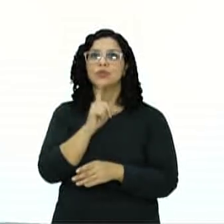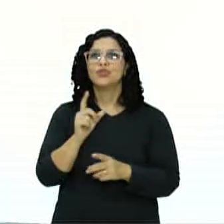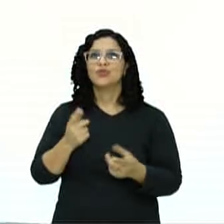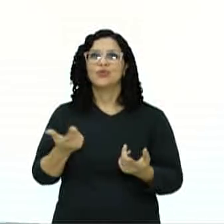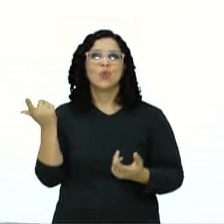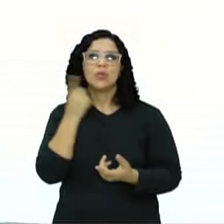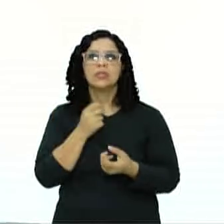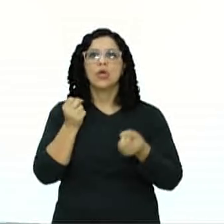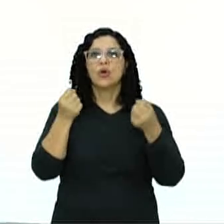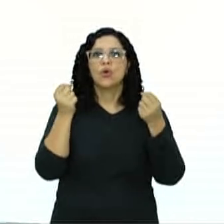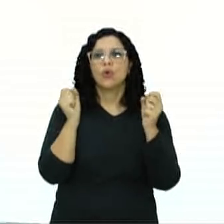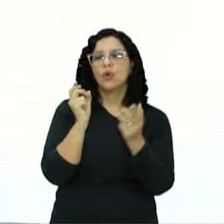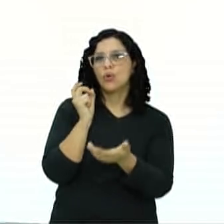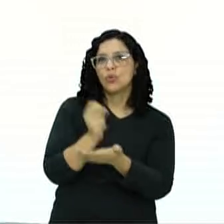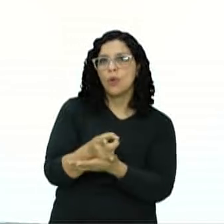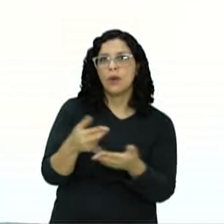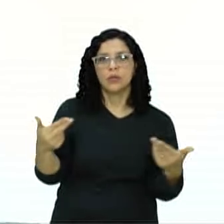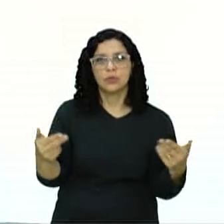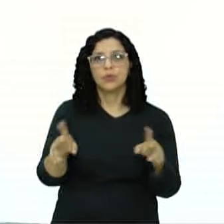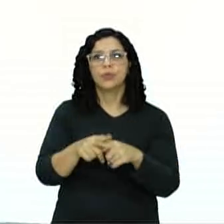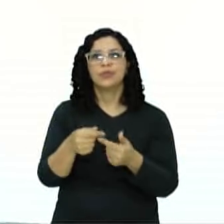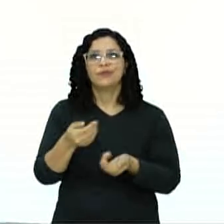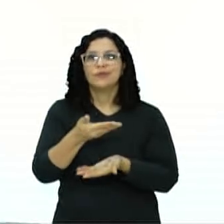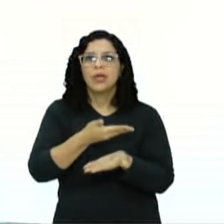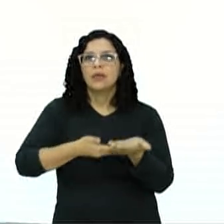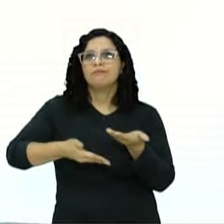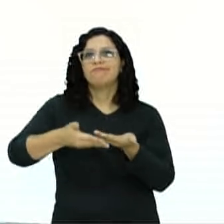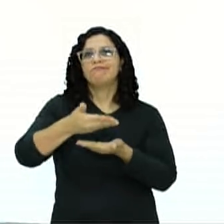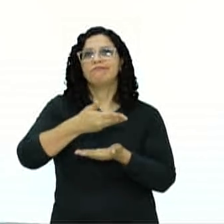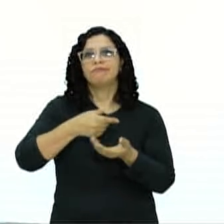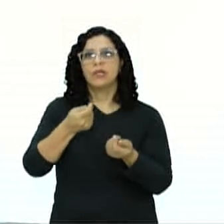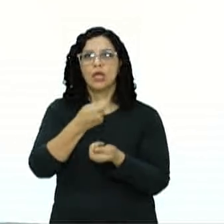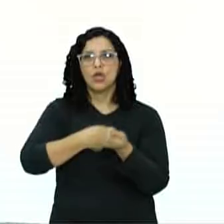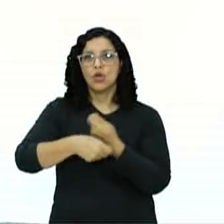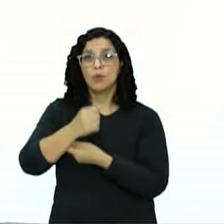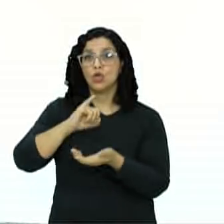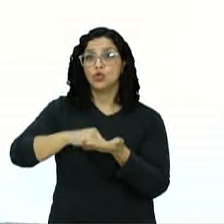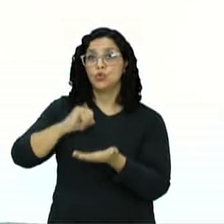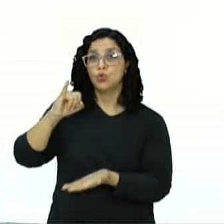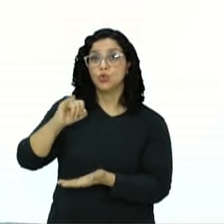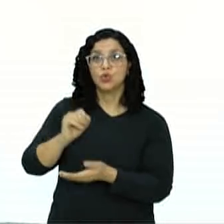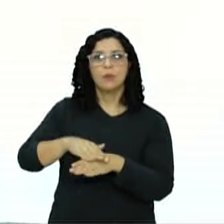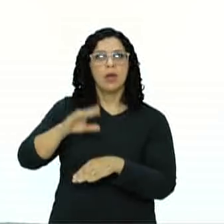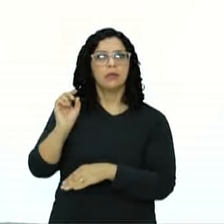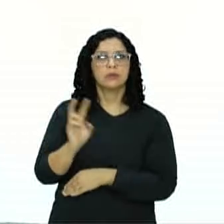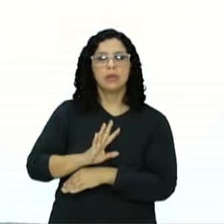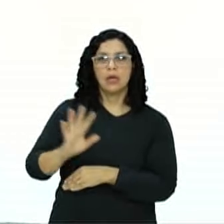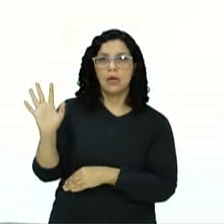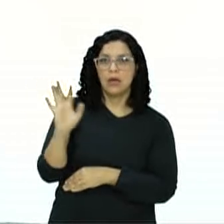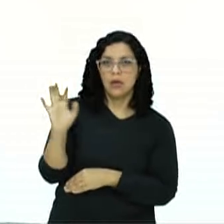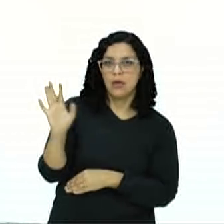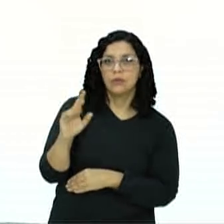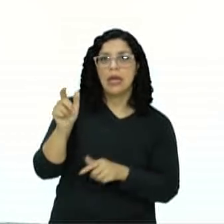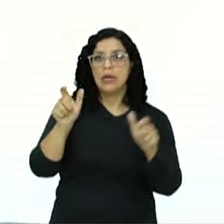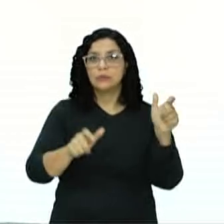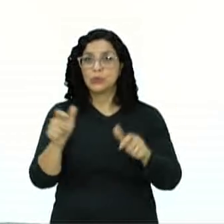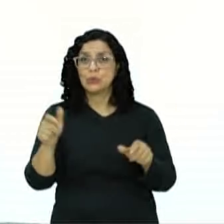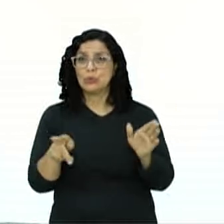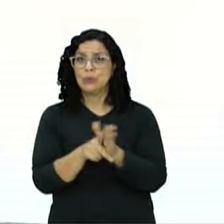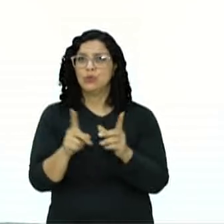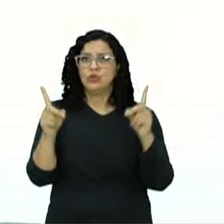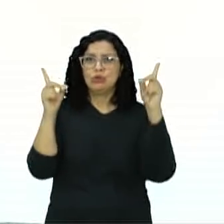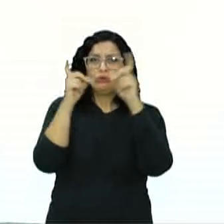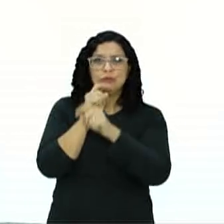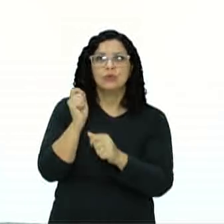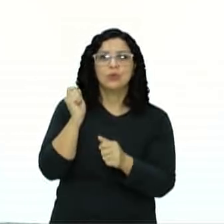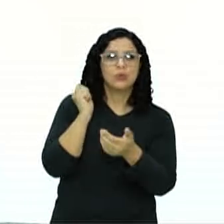compra. E houve então uma diminuição da atividade econômica. Os juros da taxa básica mais altos, a população com maior